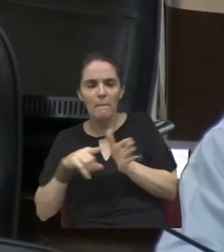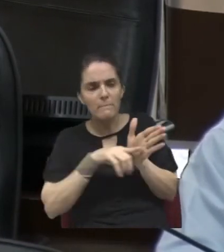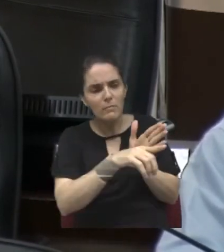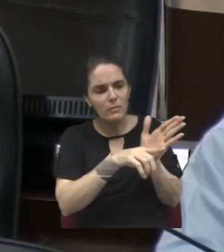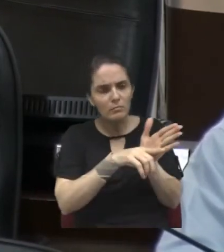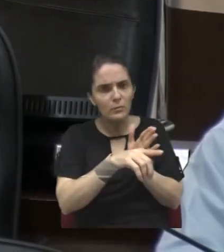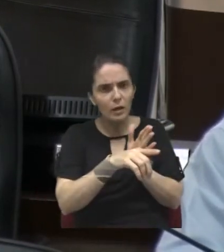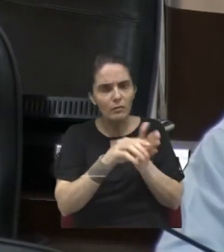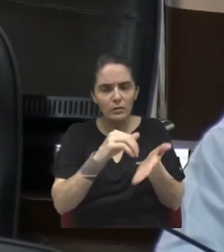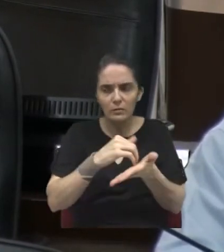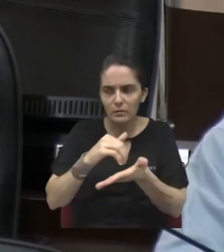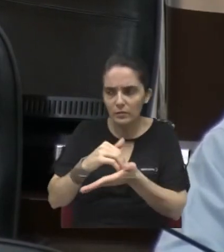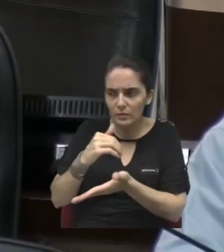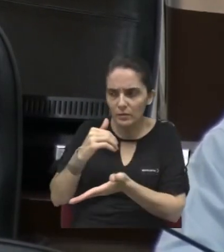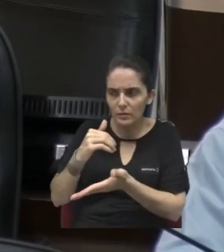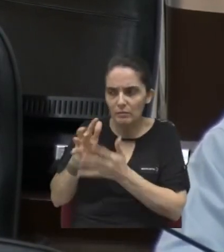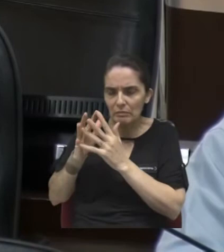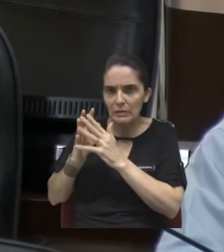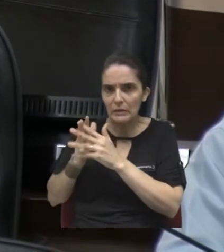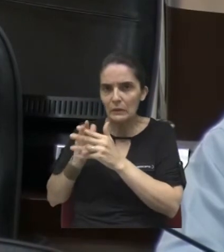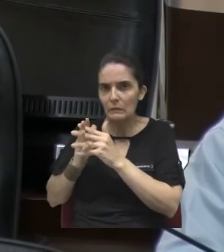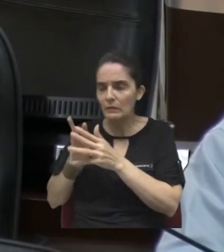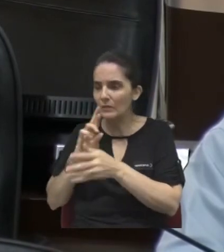Perguntamos, inclusive, sobre